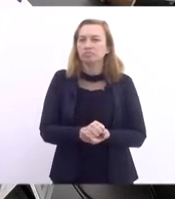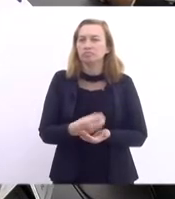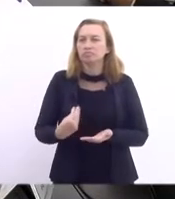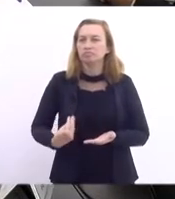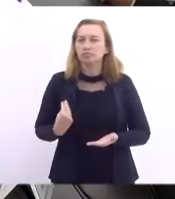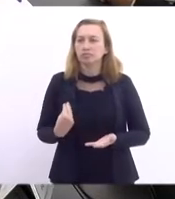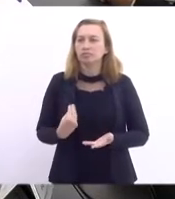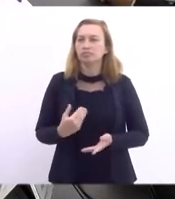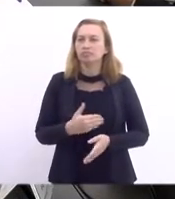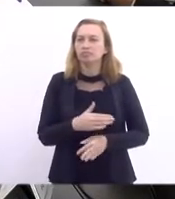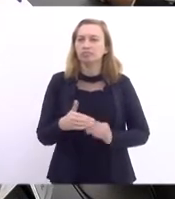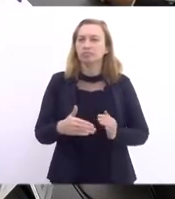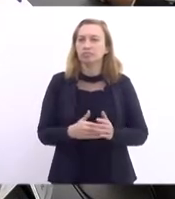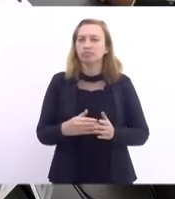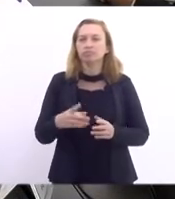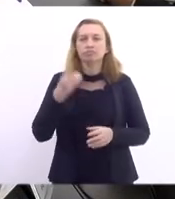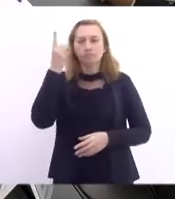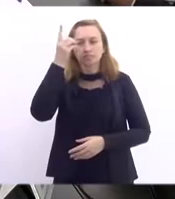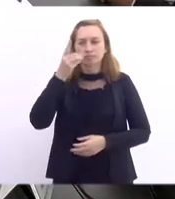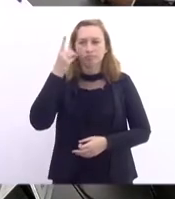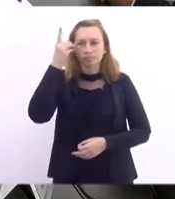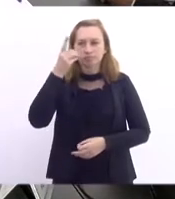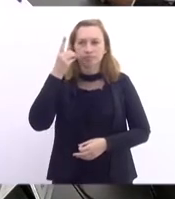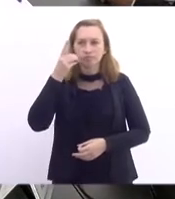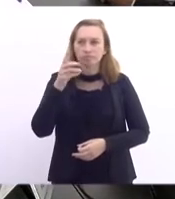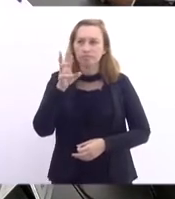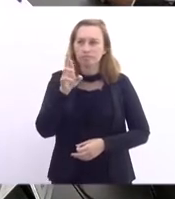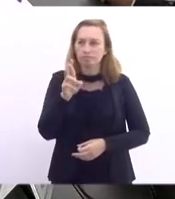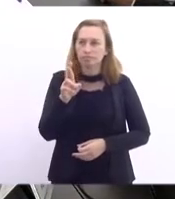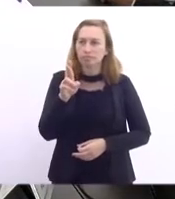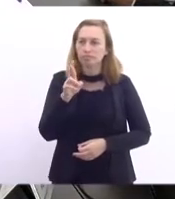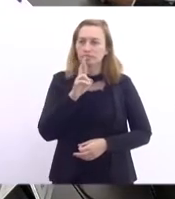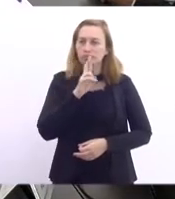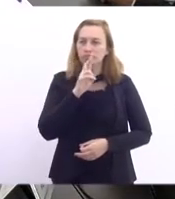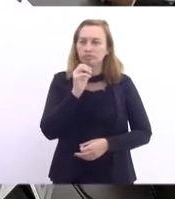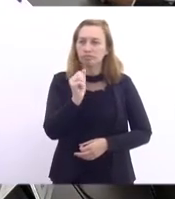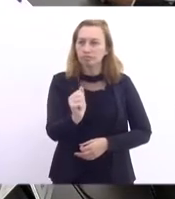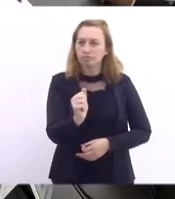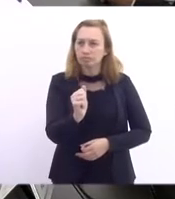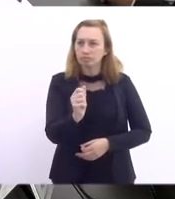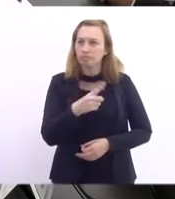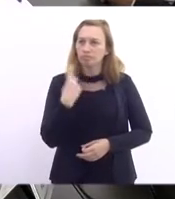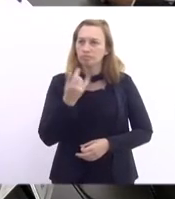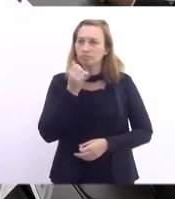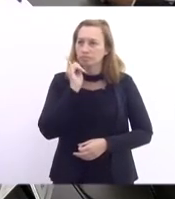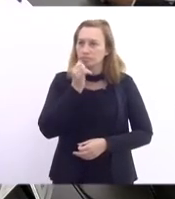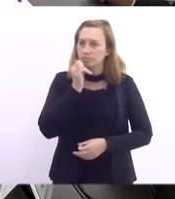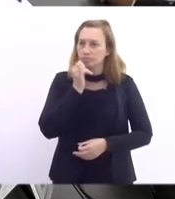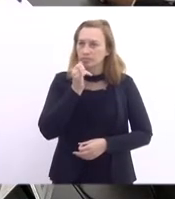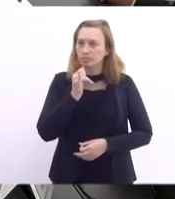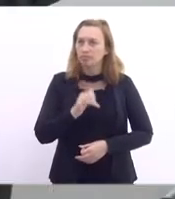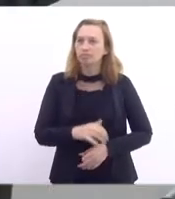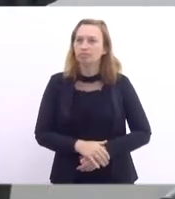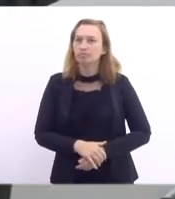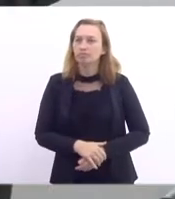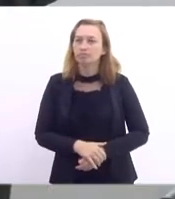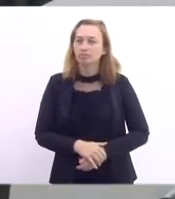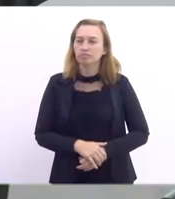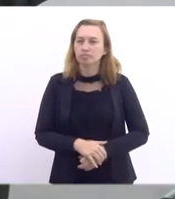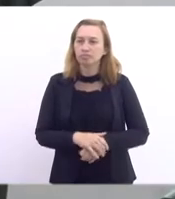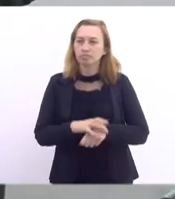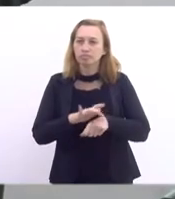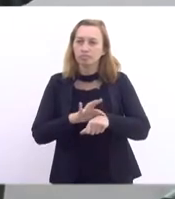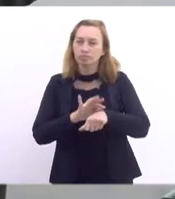presenças Deputado Rodrigo Amorim nosso relator está com